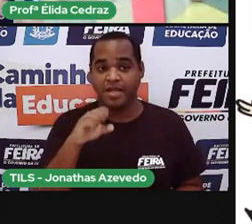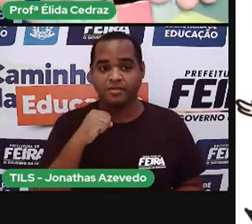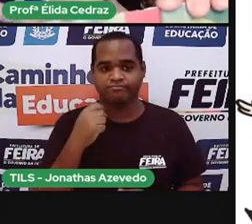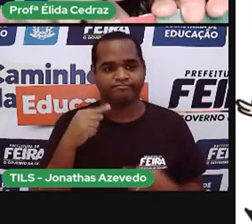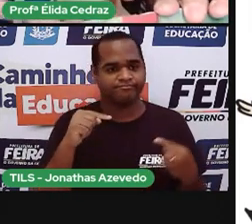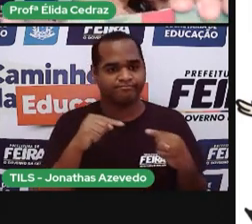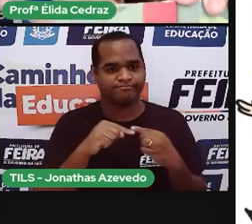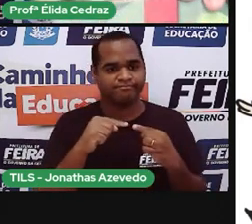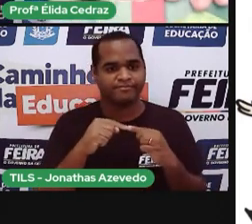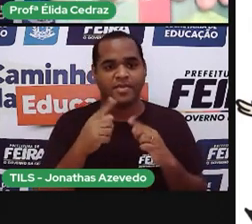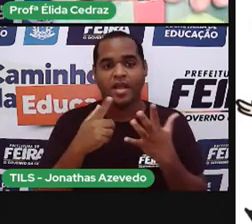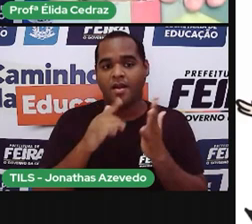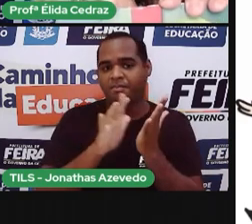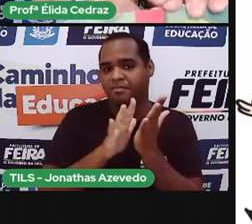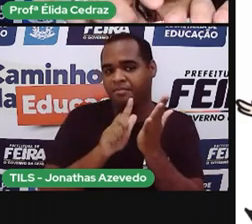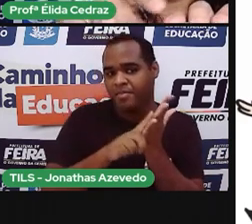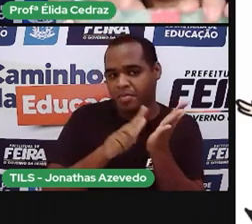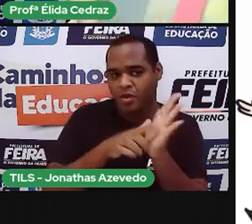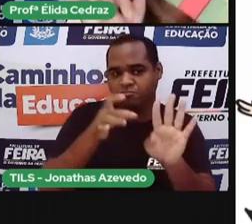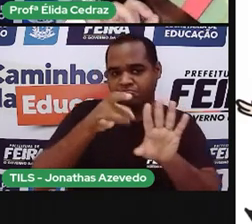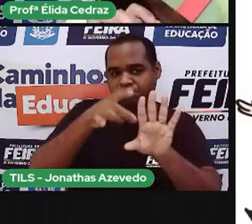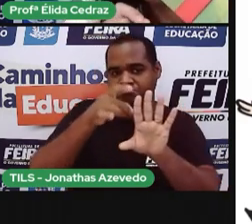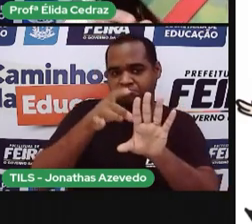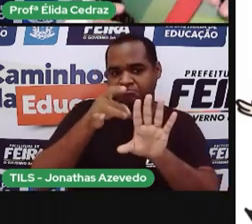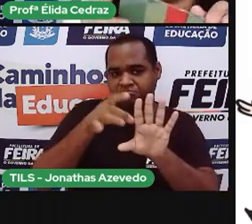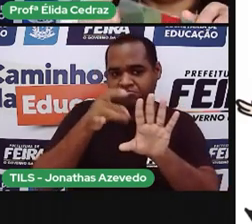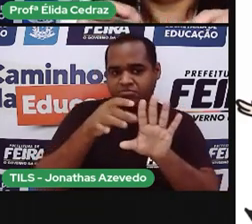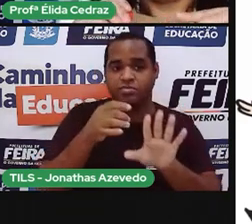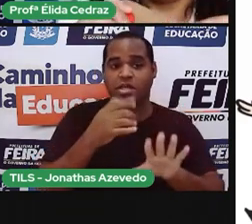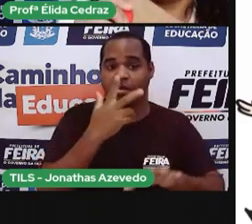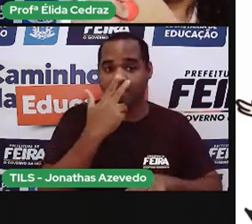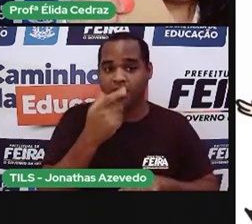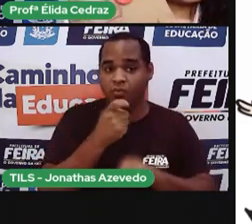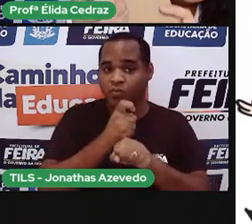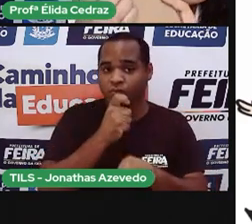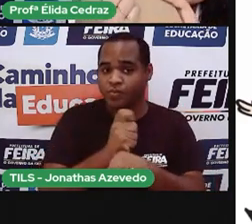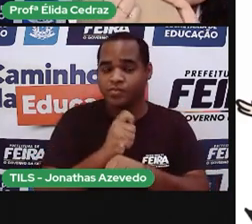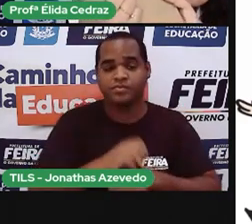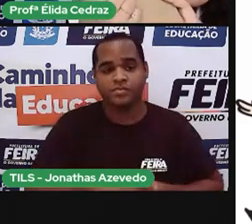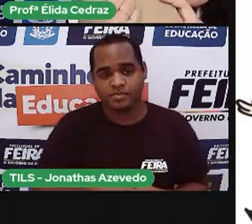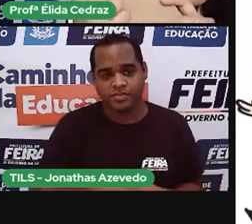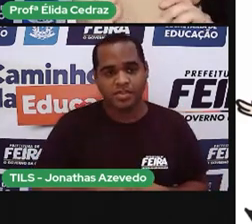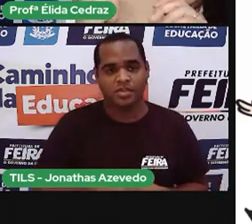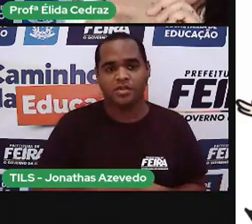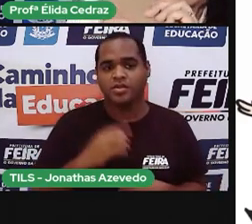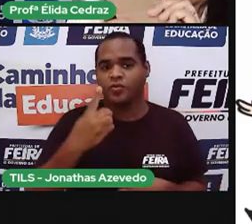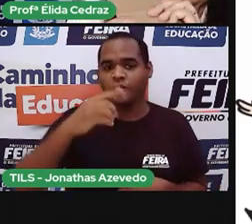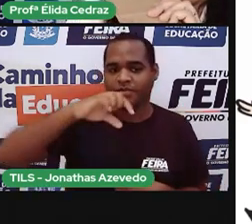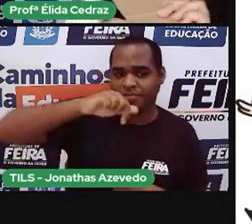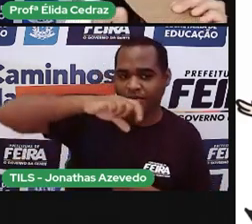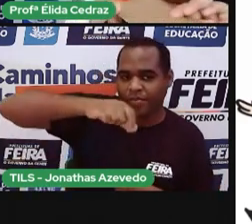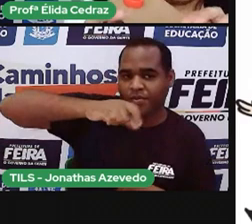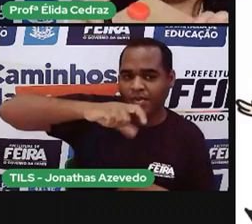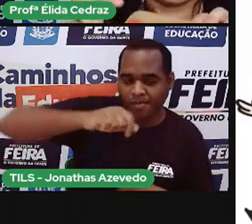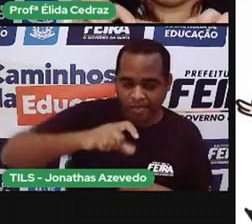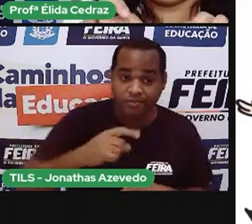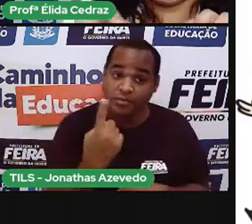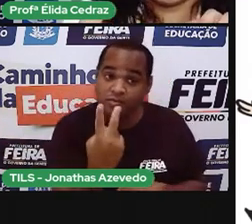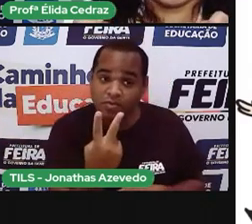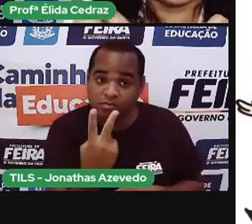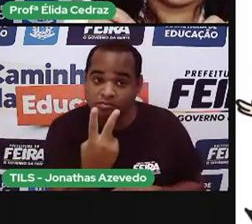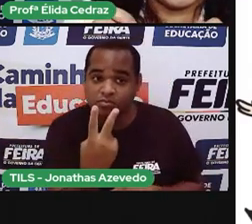o papel é bem durinho duas tampinha de garrafa PET